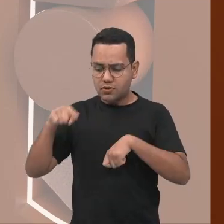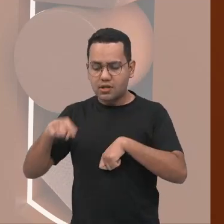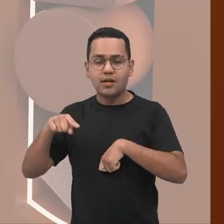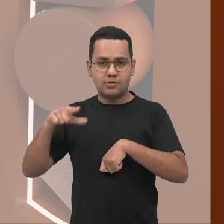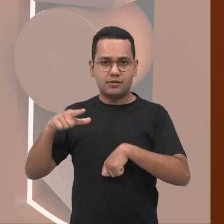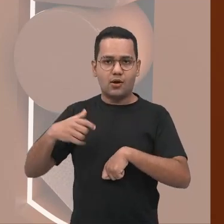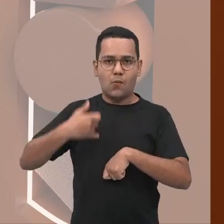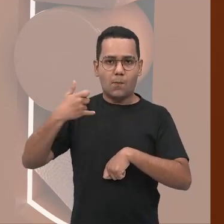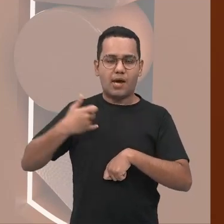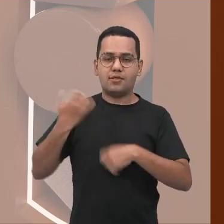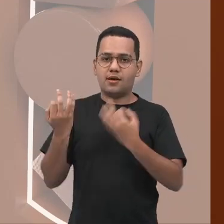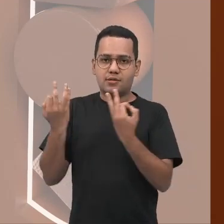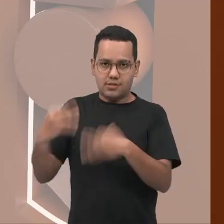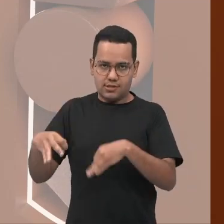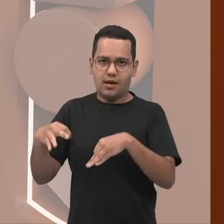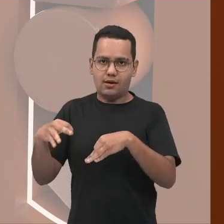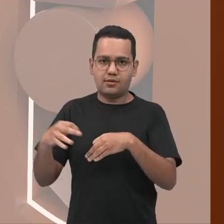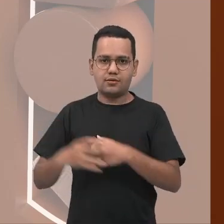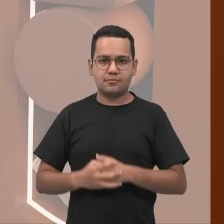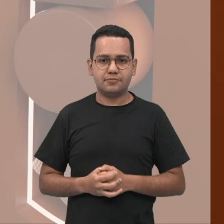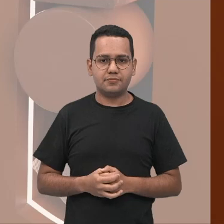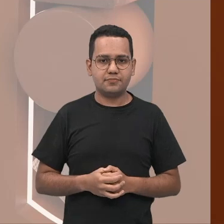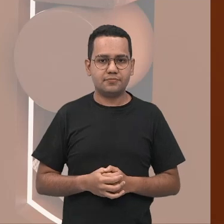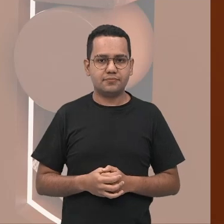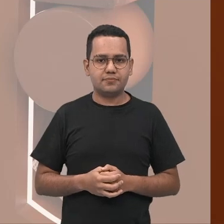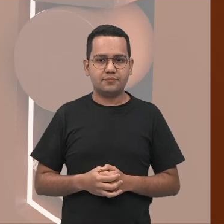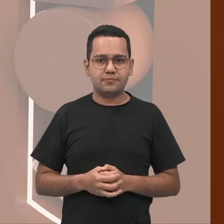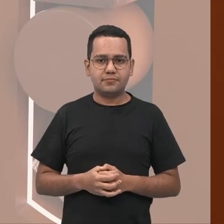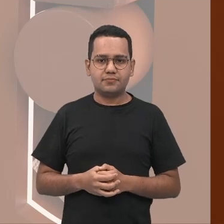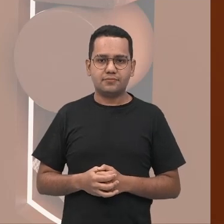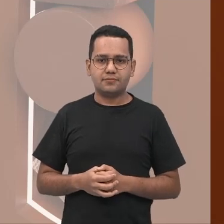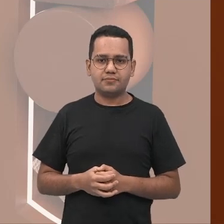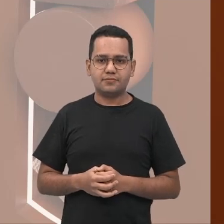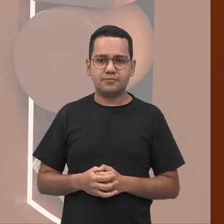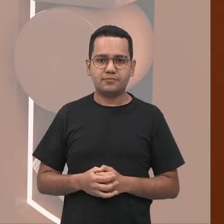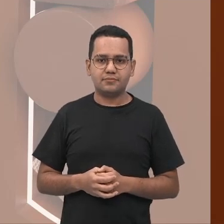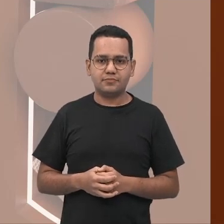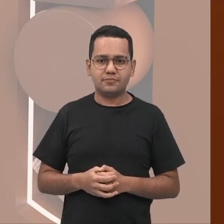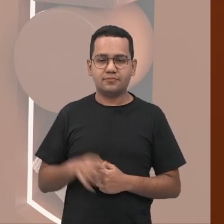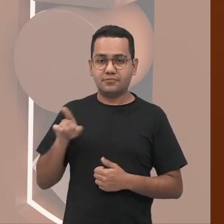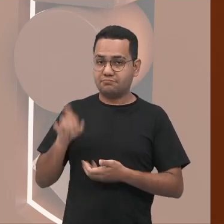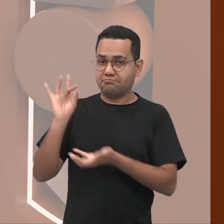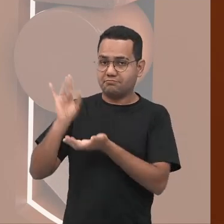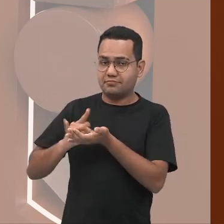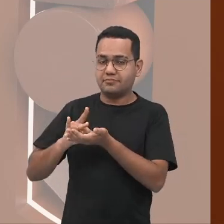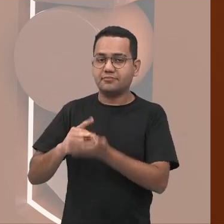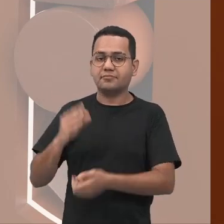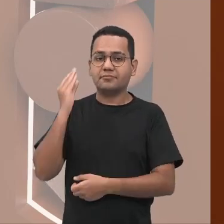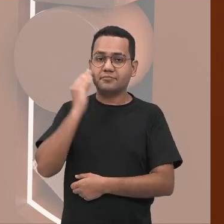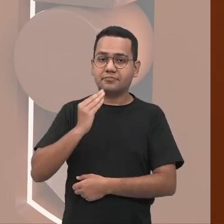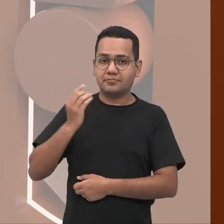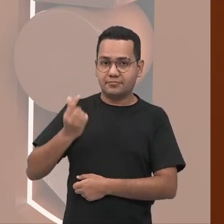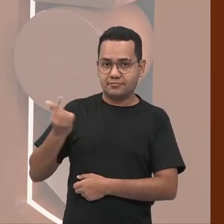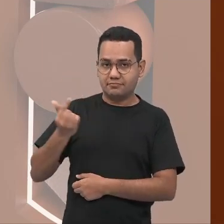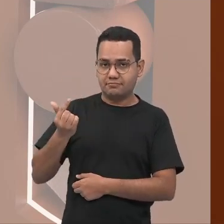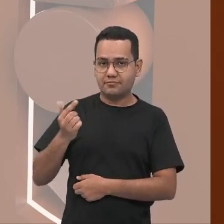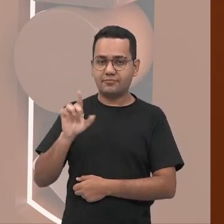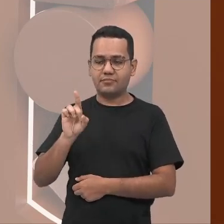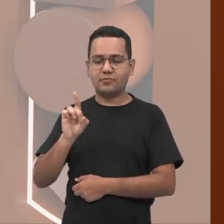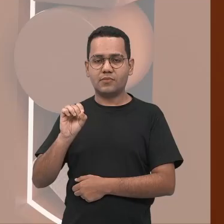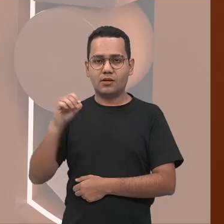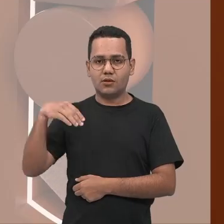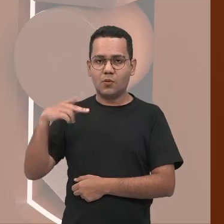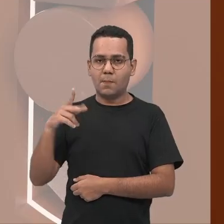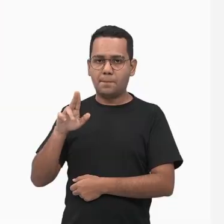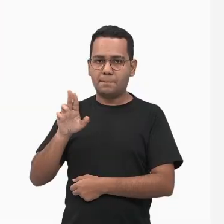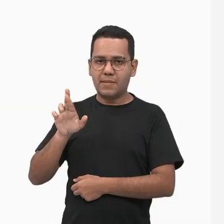aí, do Dom João, que se tornou Dom João, que se tornou Dom Pedro I, Dom Pedro II, não tá saindo.